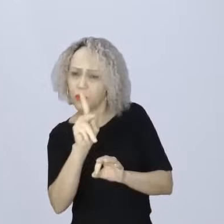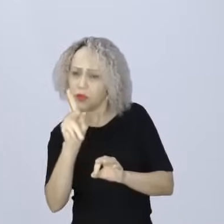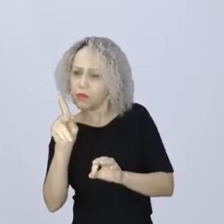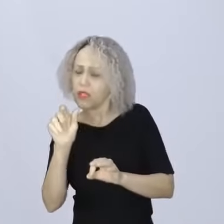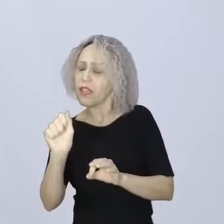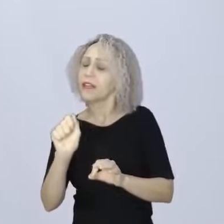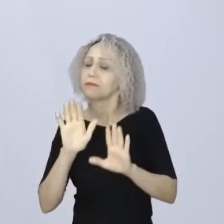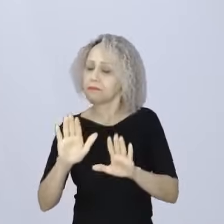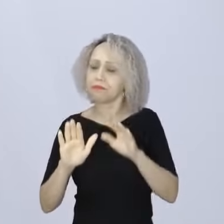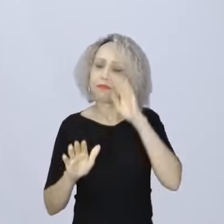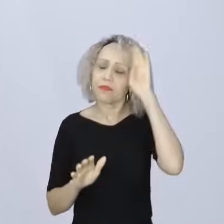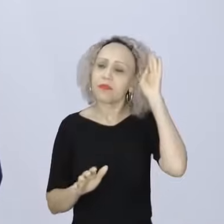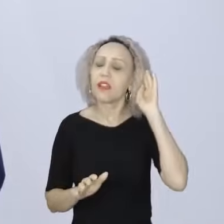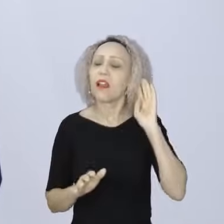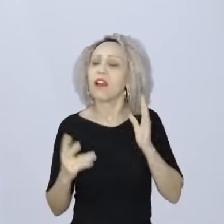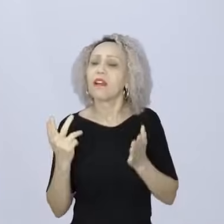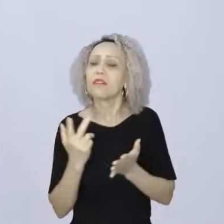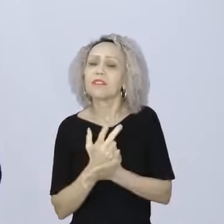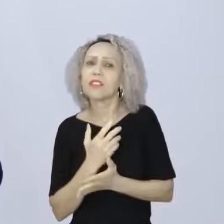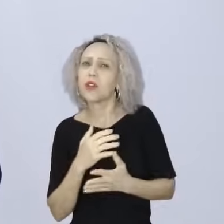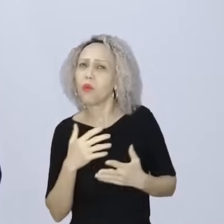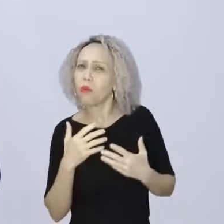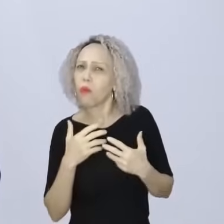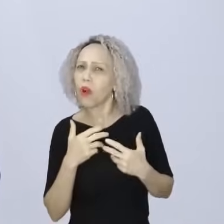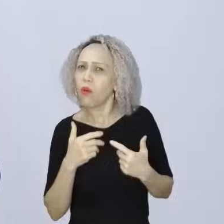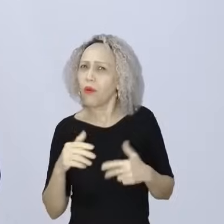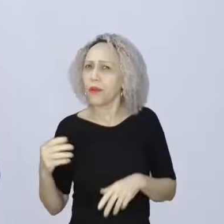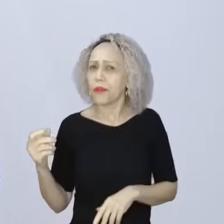que foi, nós começamos,